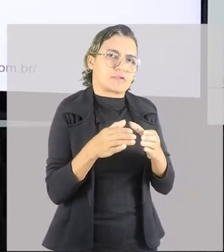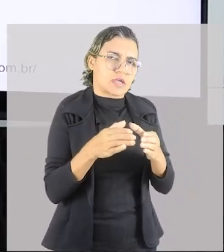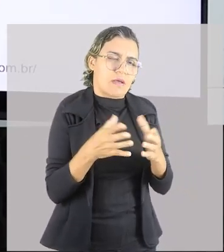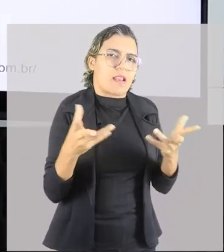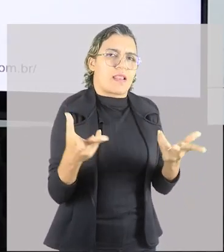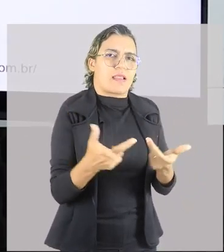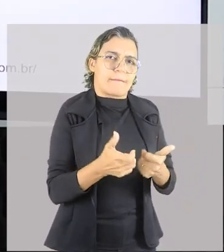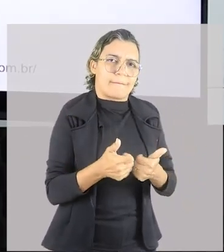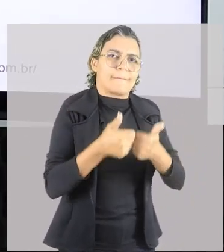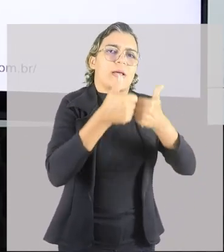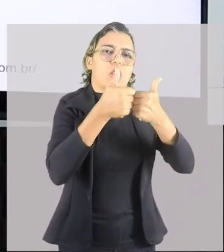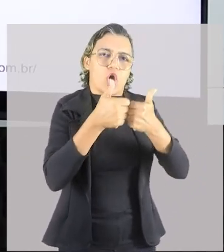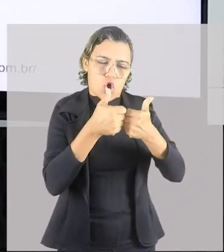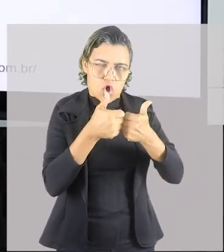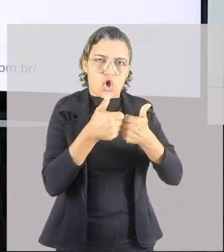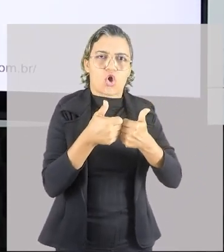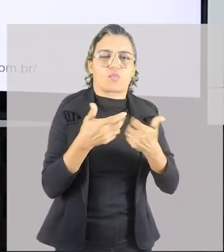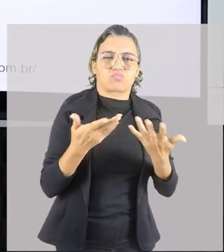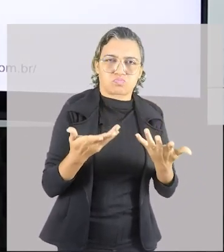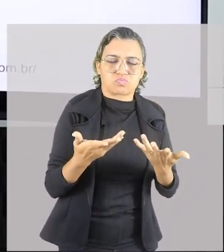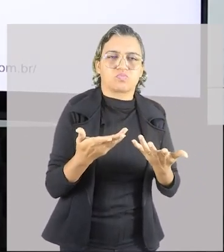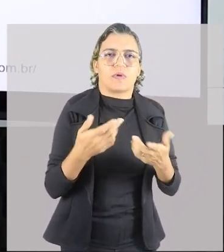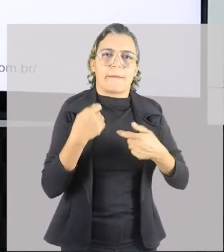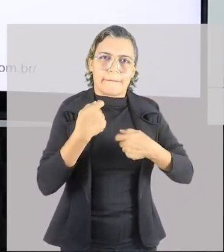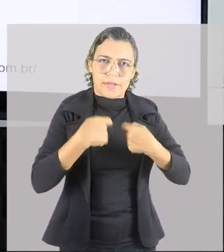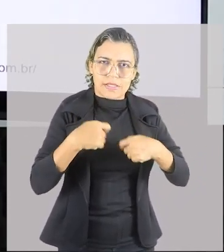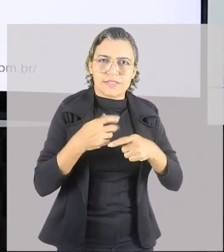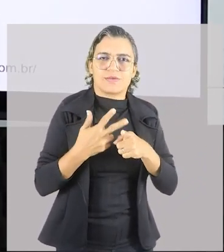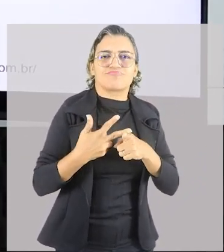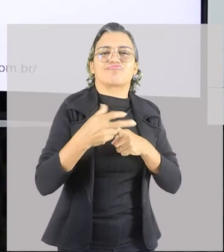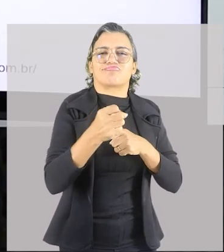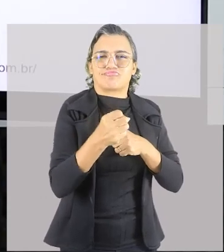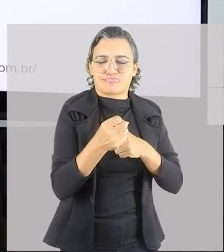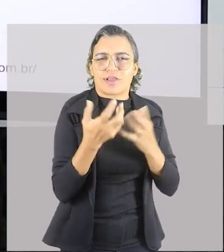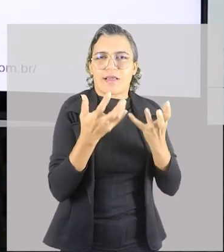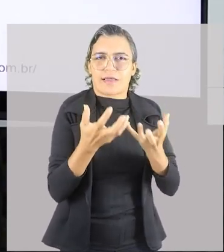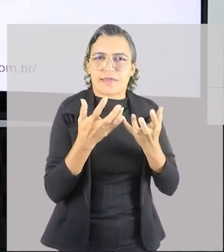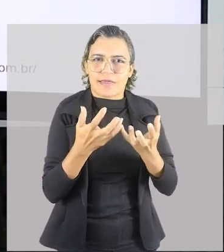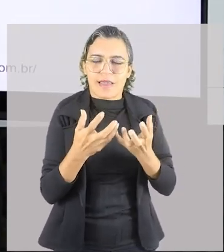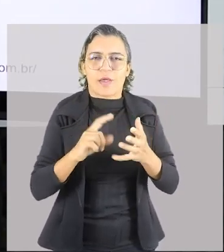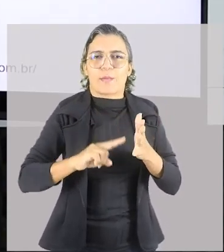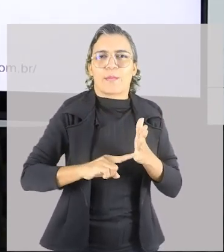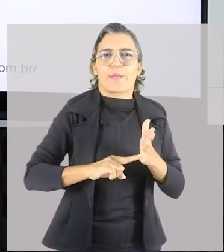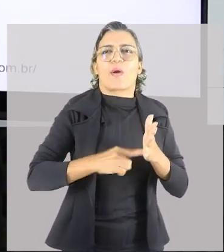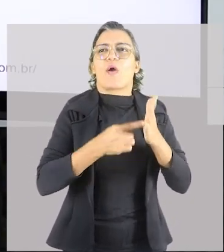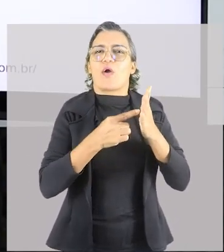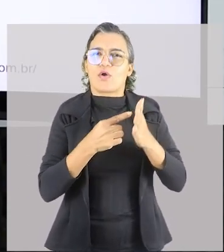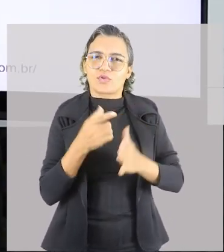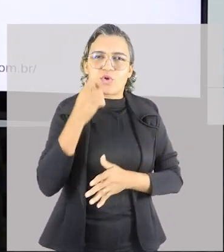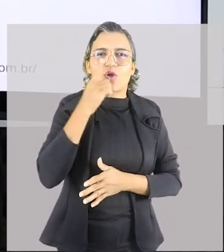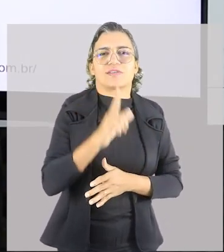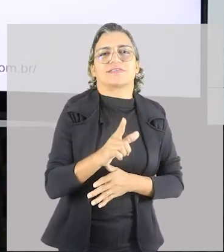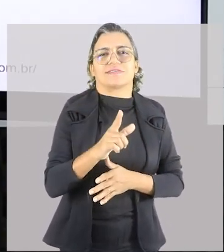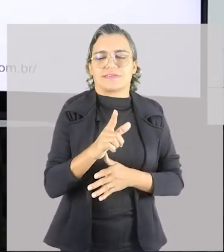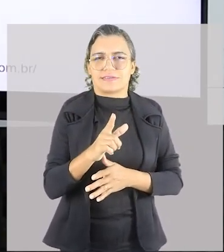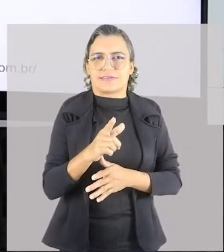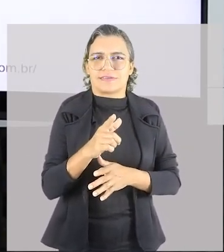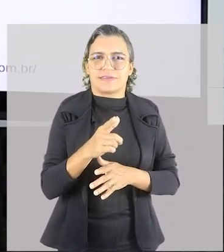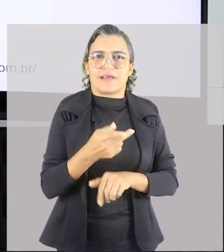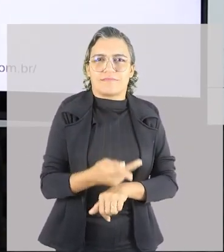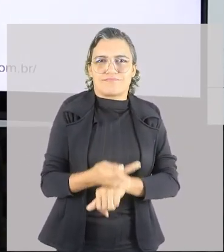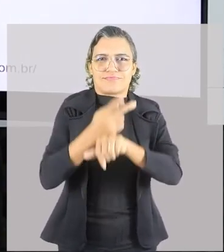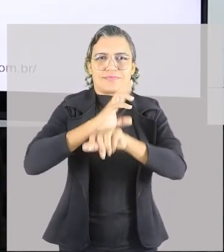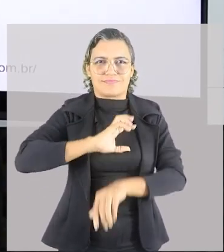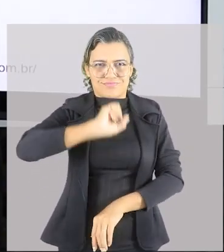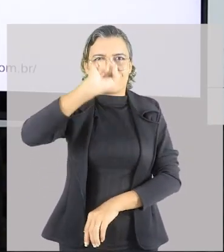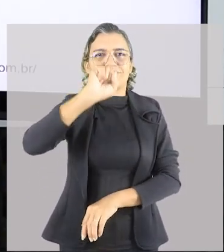mais qualificada, porque eles querem alcançar a vitória, porque eles querem fazer o ponto, porque eles querem alcançar o título. Então,